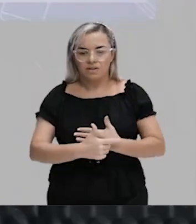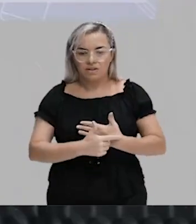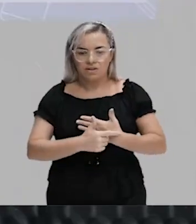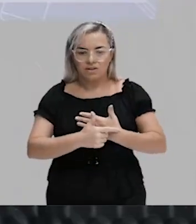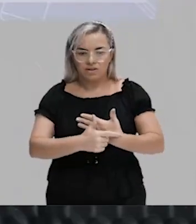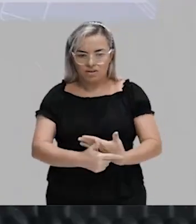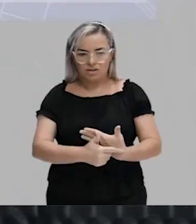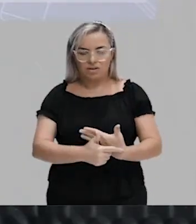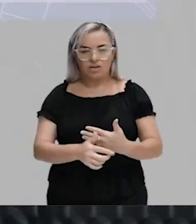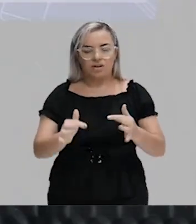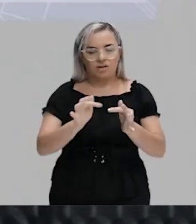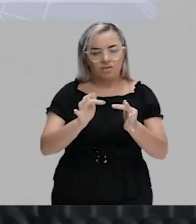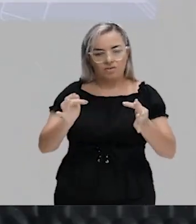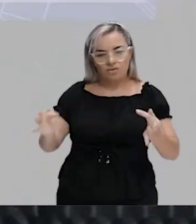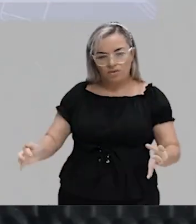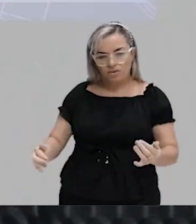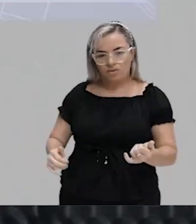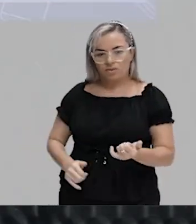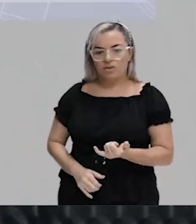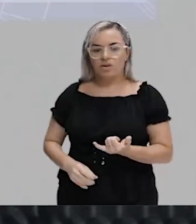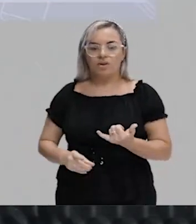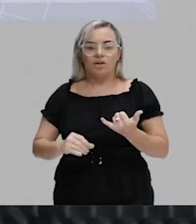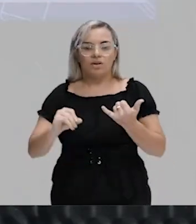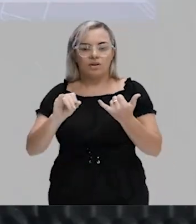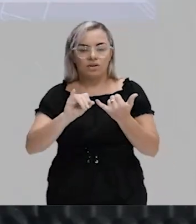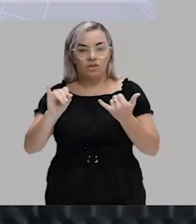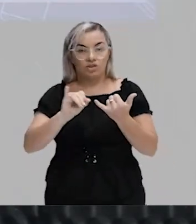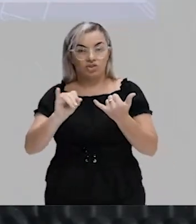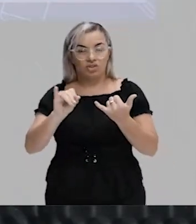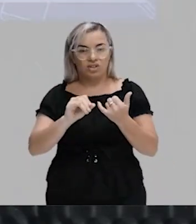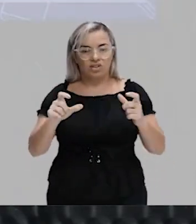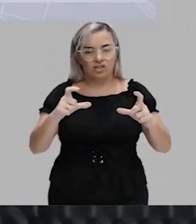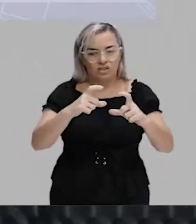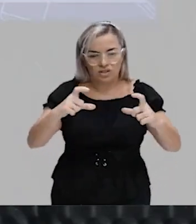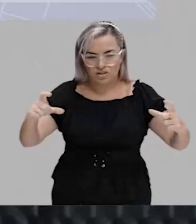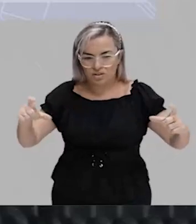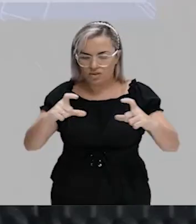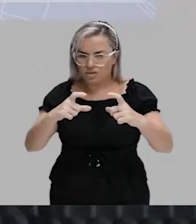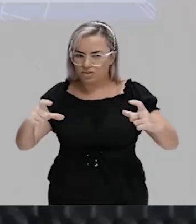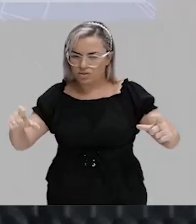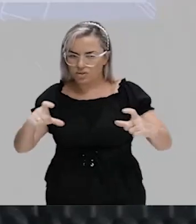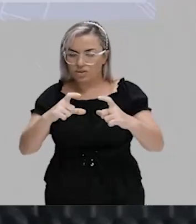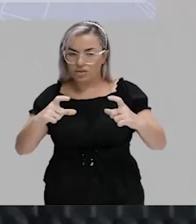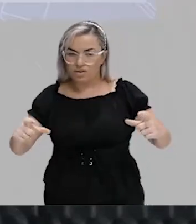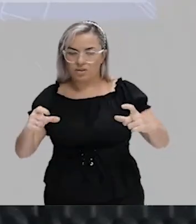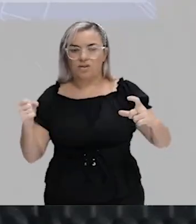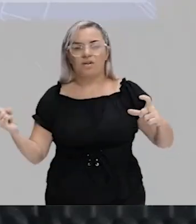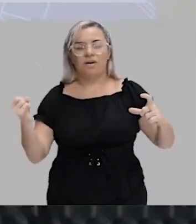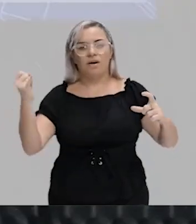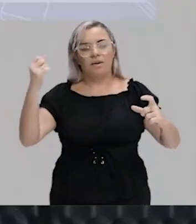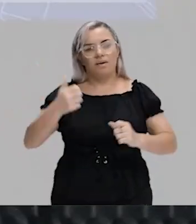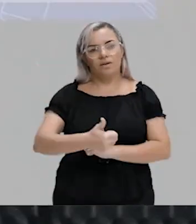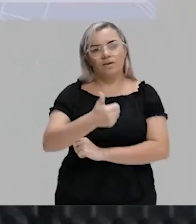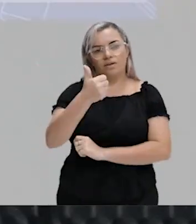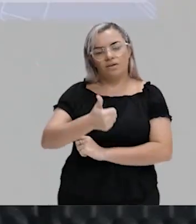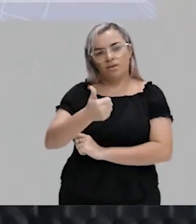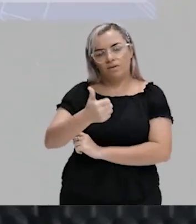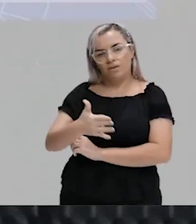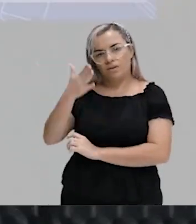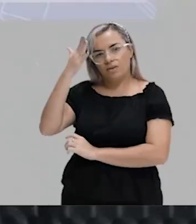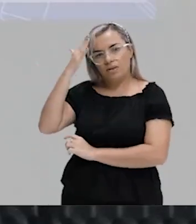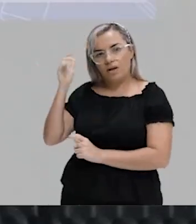da oração. Então, olhem aí que já está entrando um pouquinho também na sintaxe. Por isso, é muito importante que vocês, primeiro,